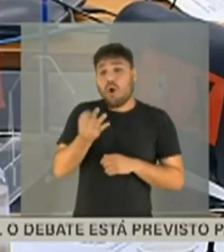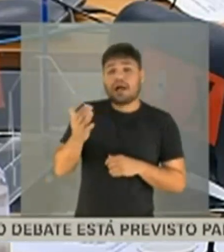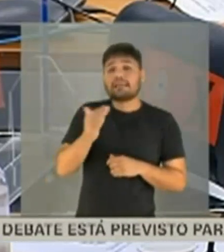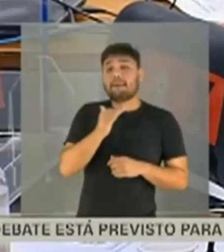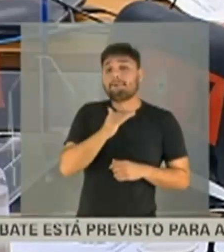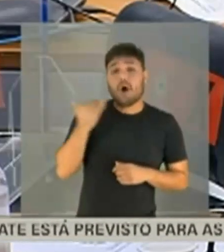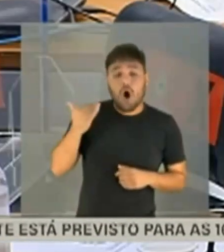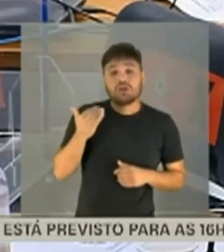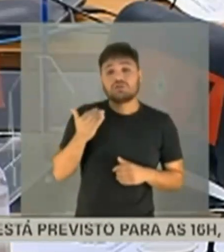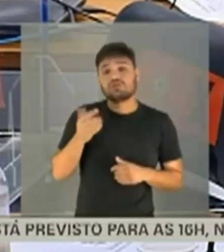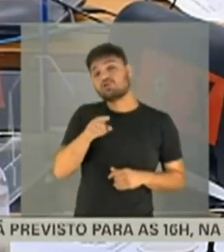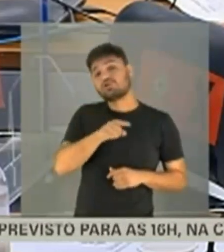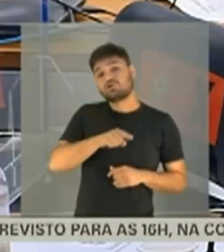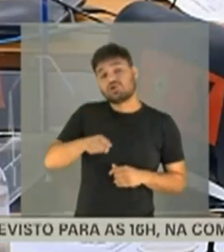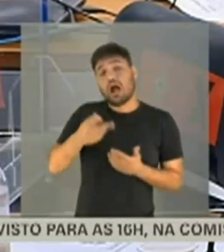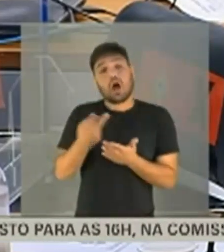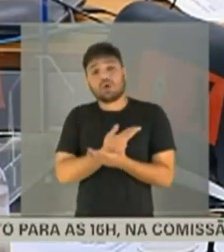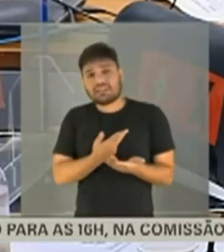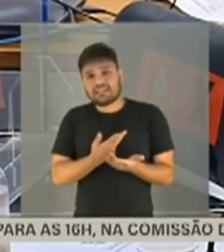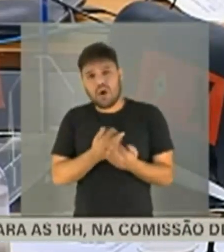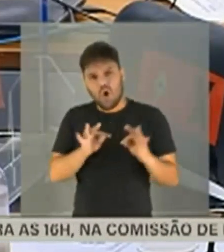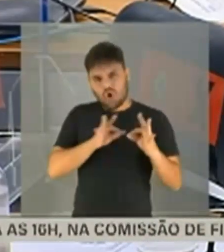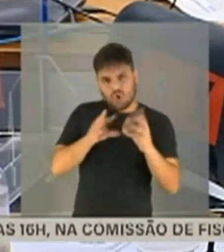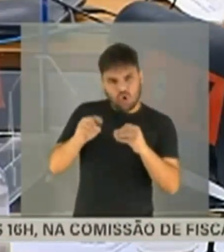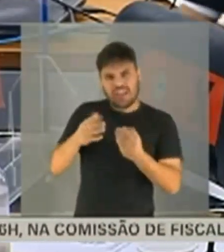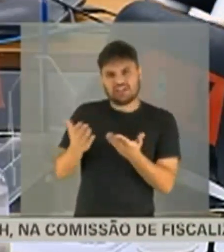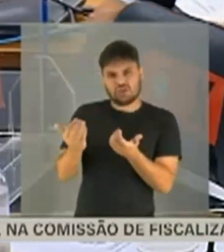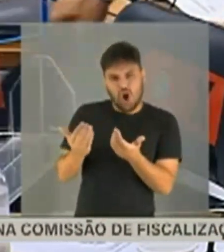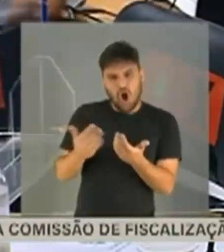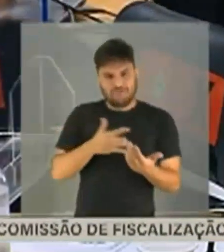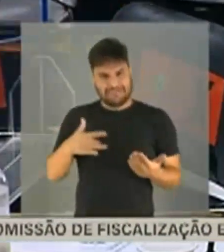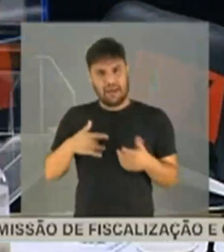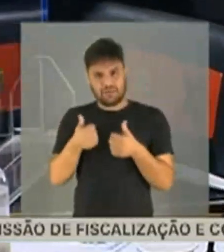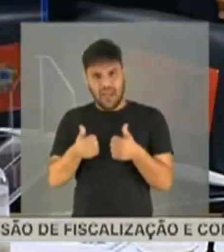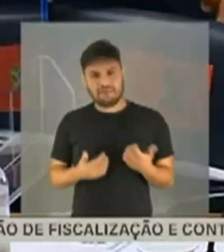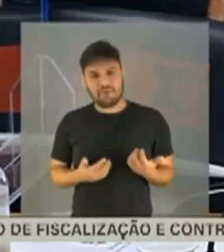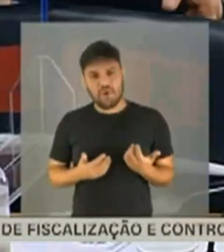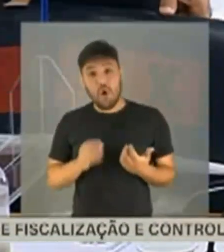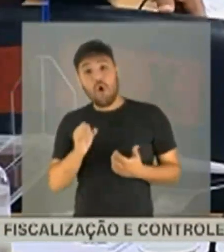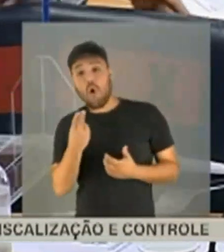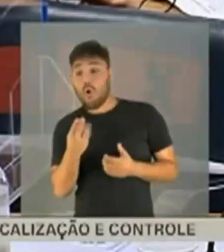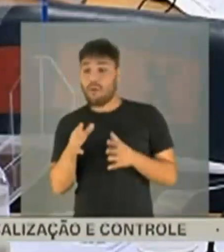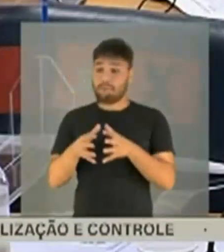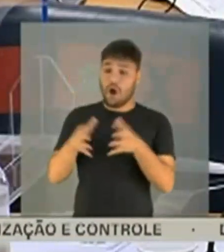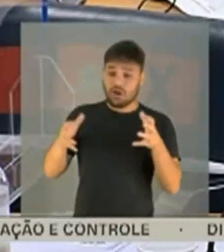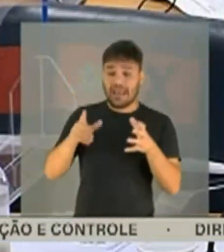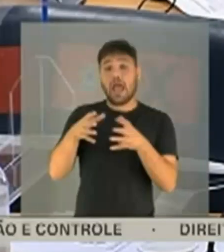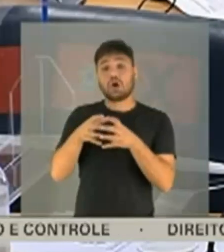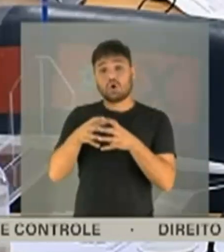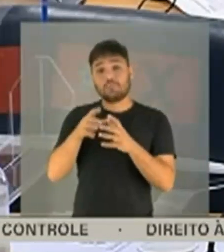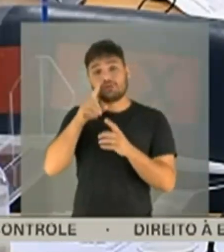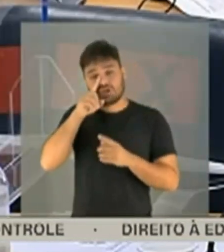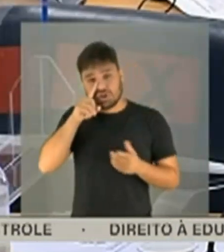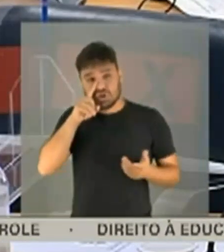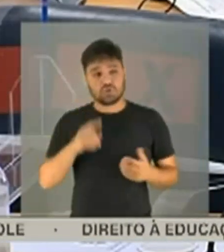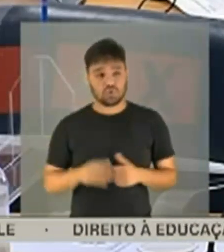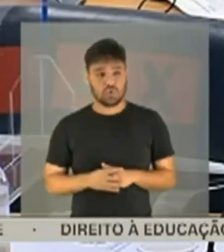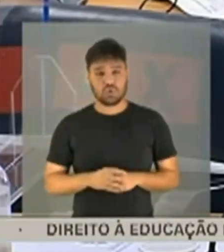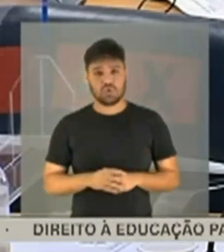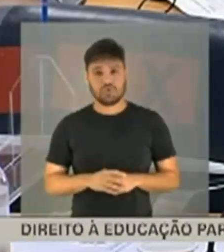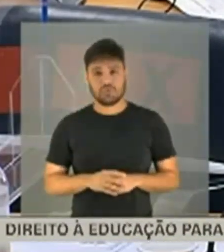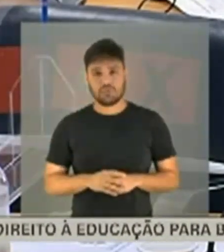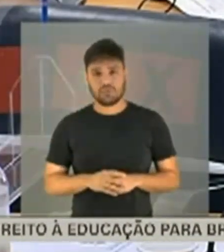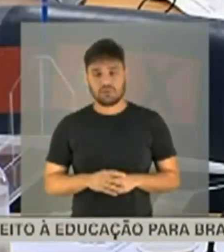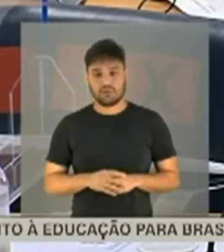óbitos e letalidade? Todos eles eram jovens e saudáveis ou a maioria era do grupo de risco? Porque já